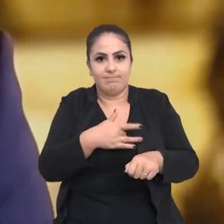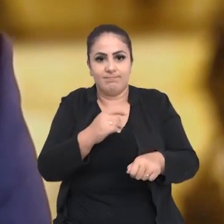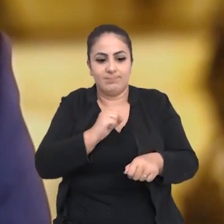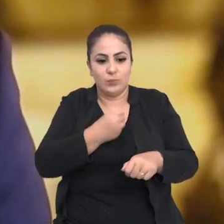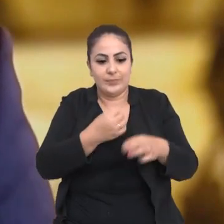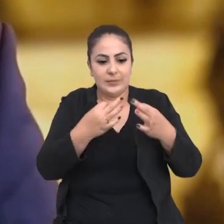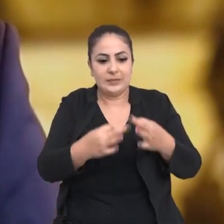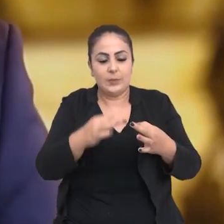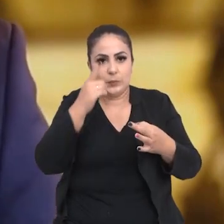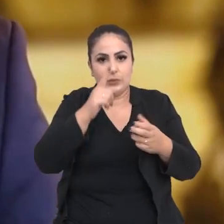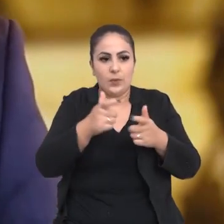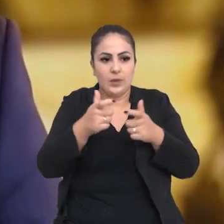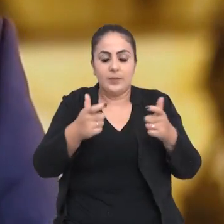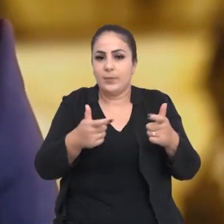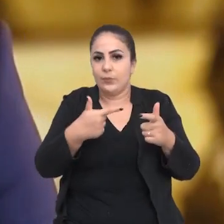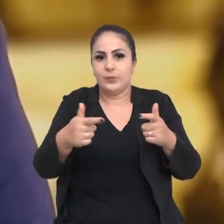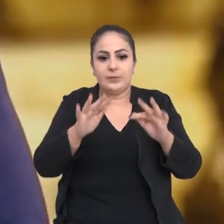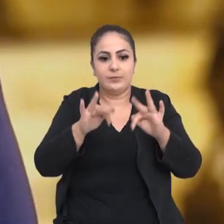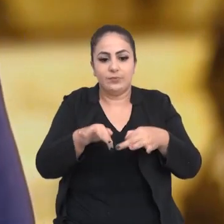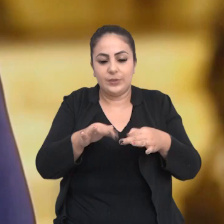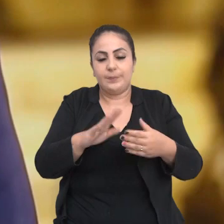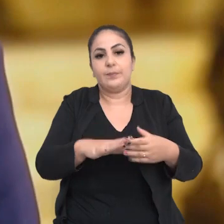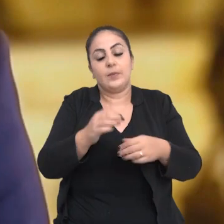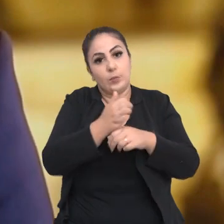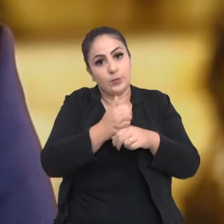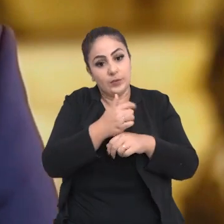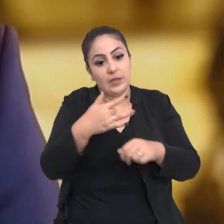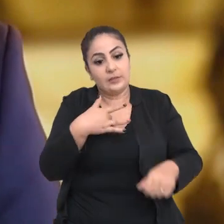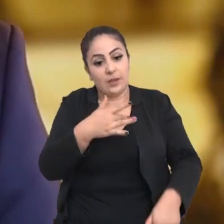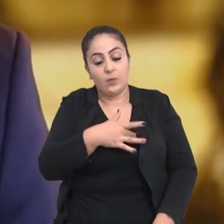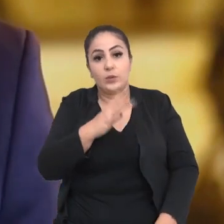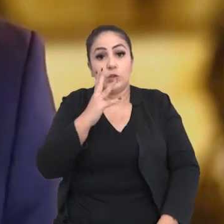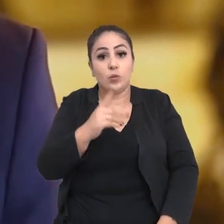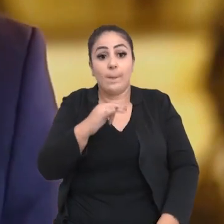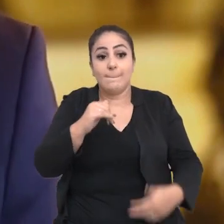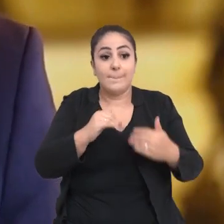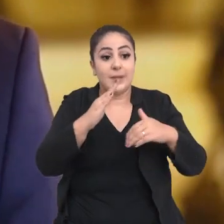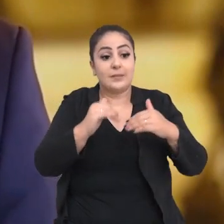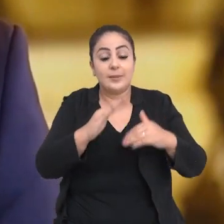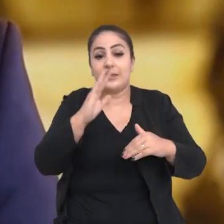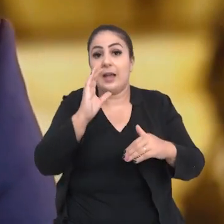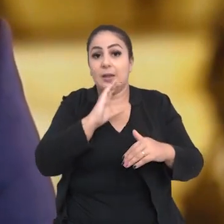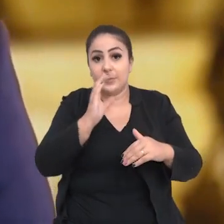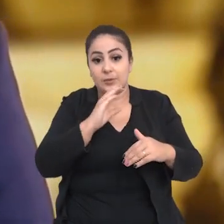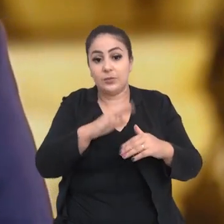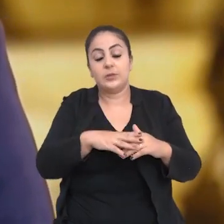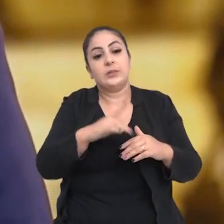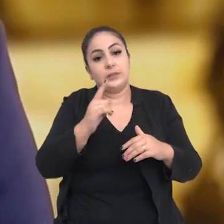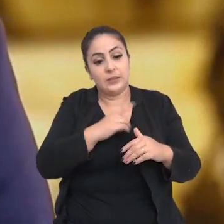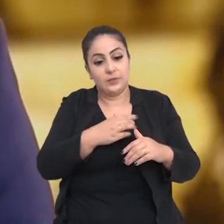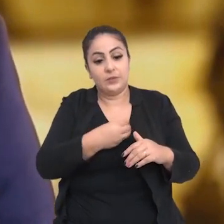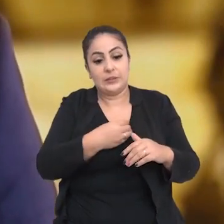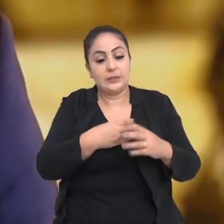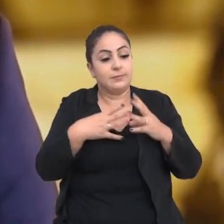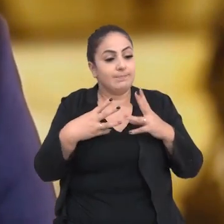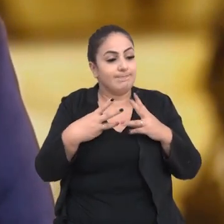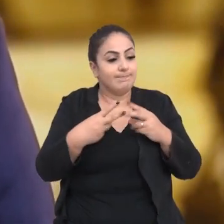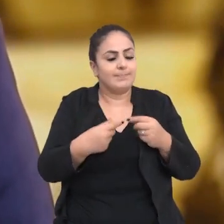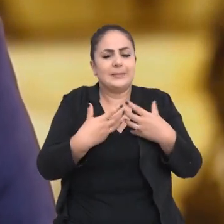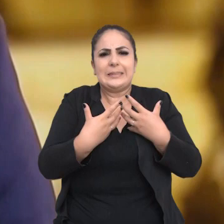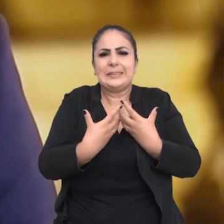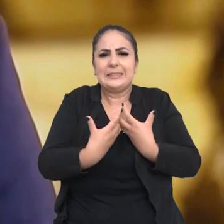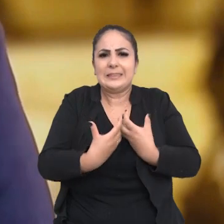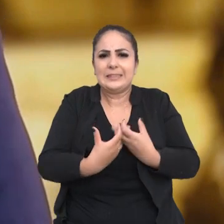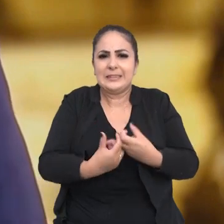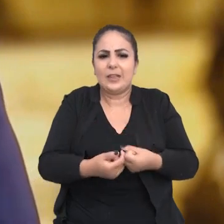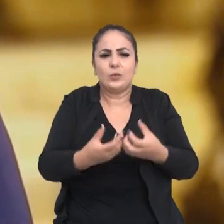número suficiente para um crescimento sem fim, e os profissionais de saúde, cada vez mais raros, estão absolutamente